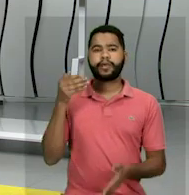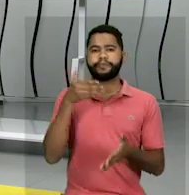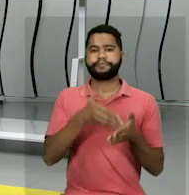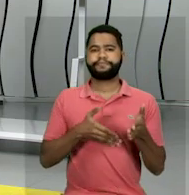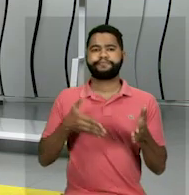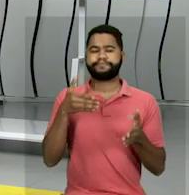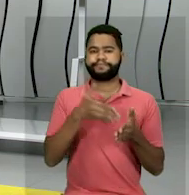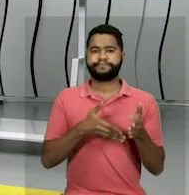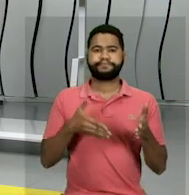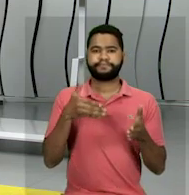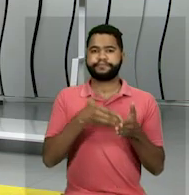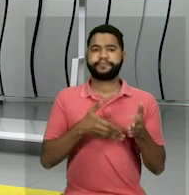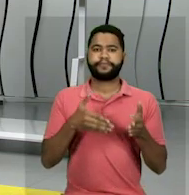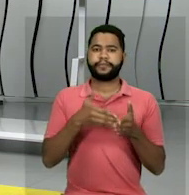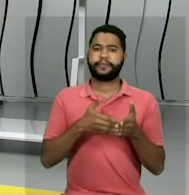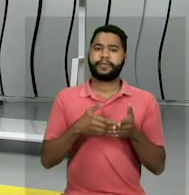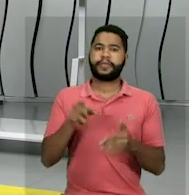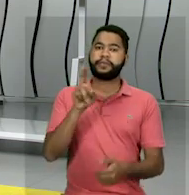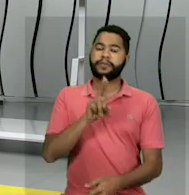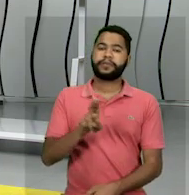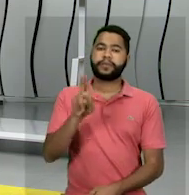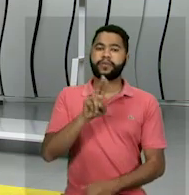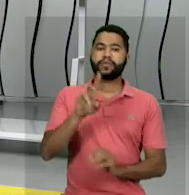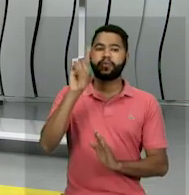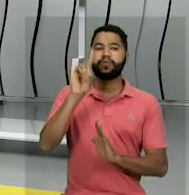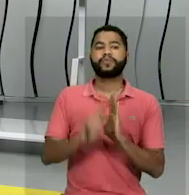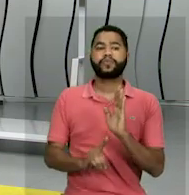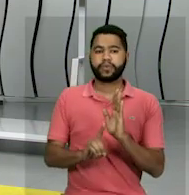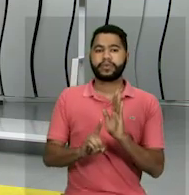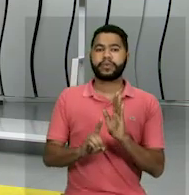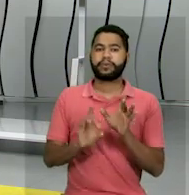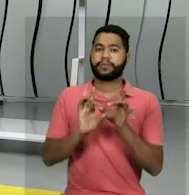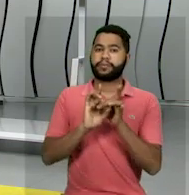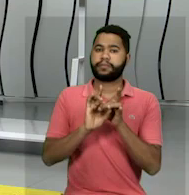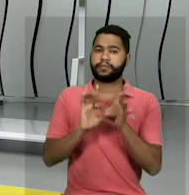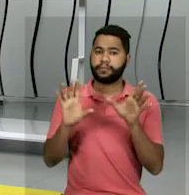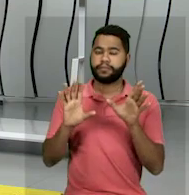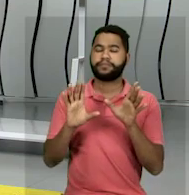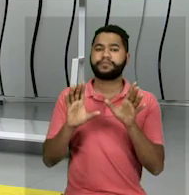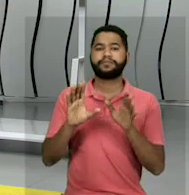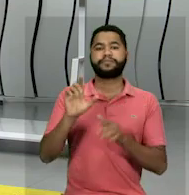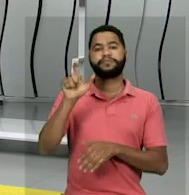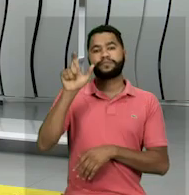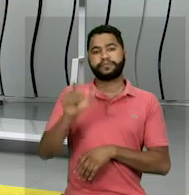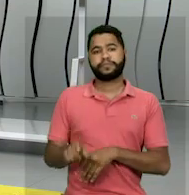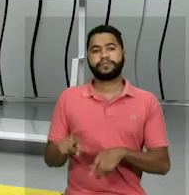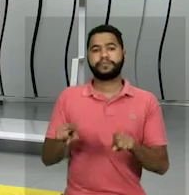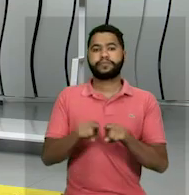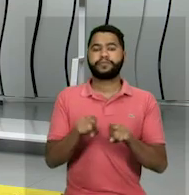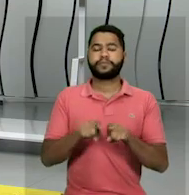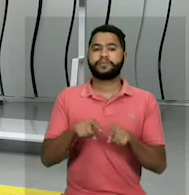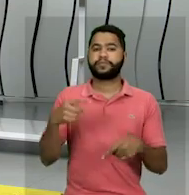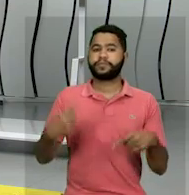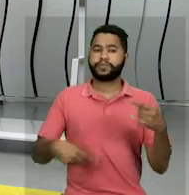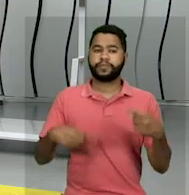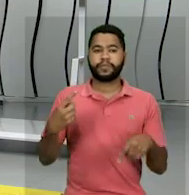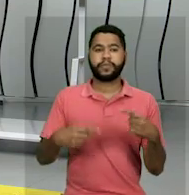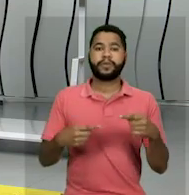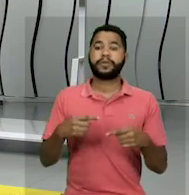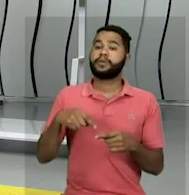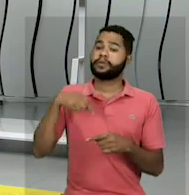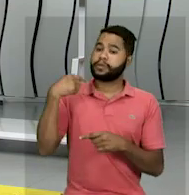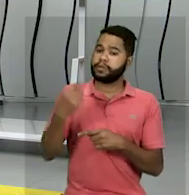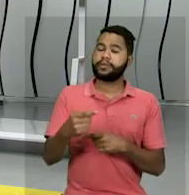né, a aplicação dos direitos, das liberdades civis e políticas, e também que mais tarde